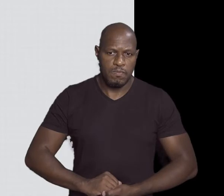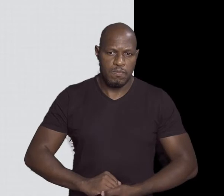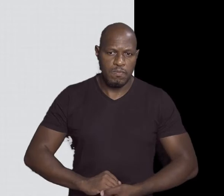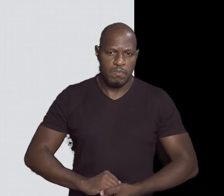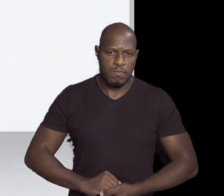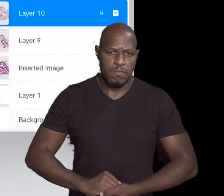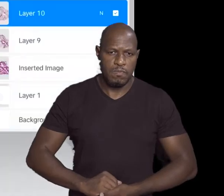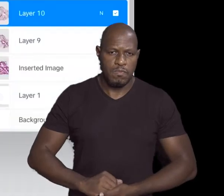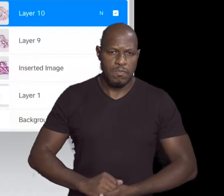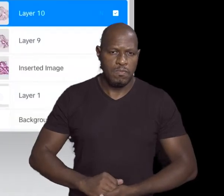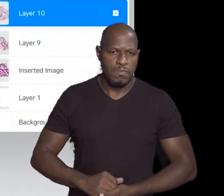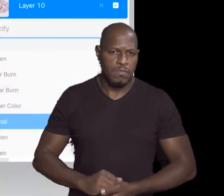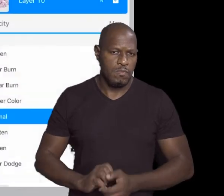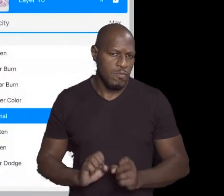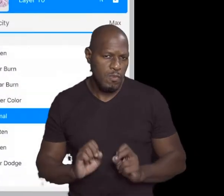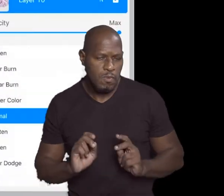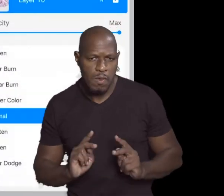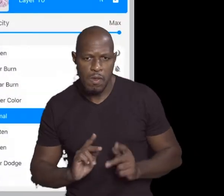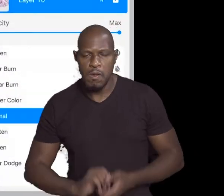Isso aqui.